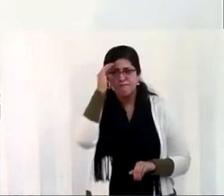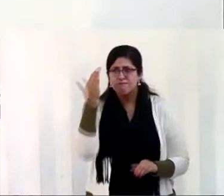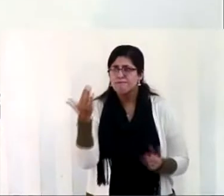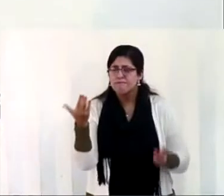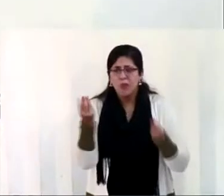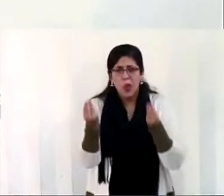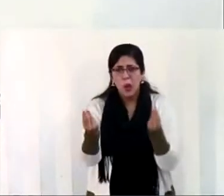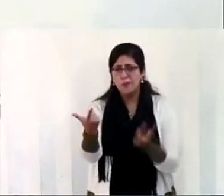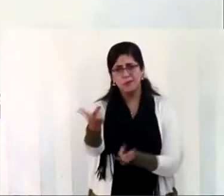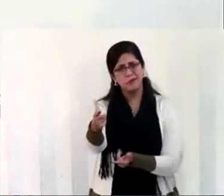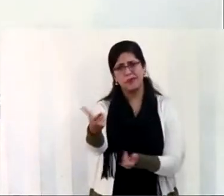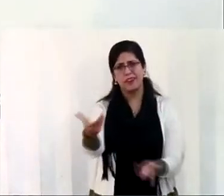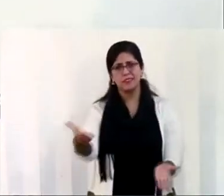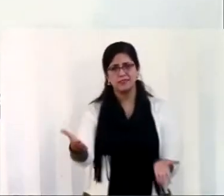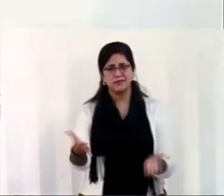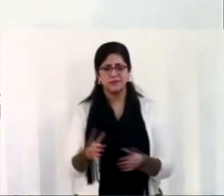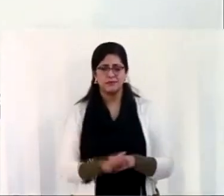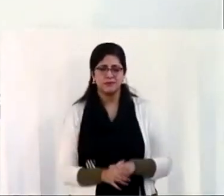é certo.